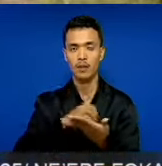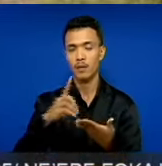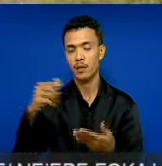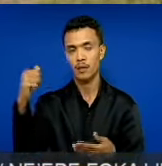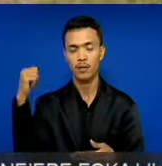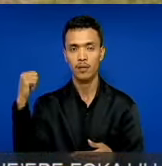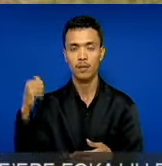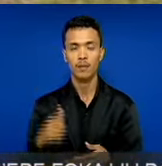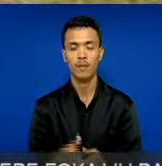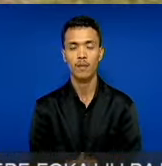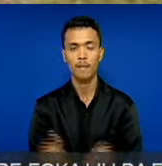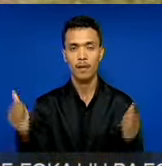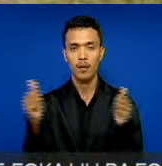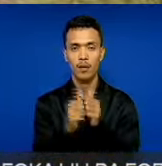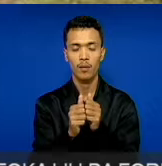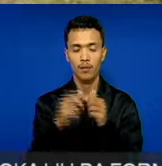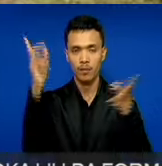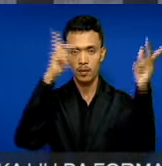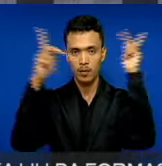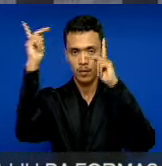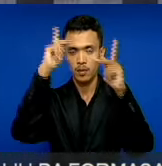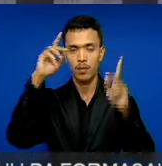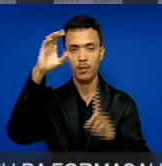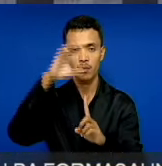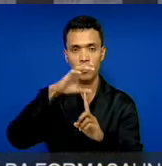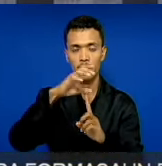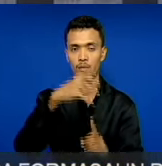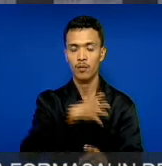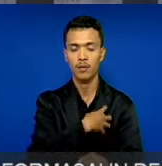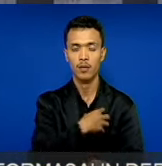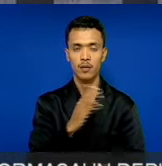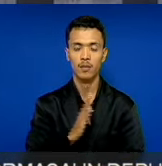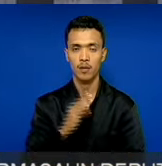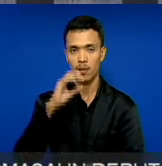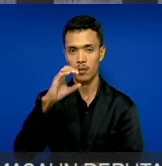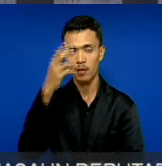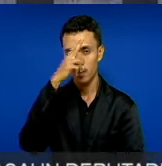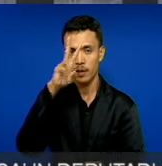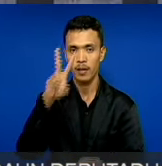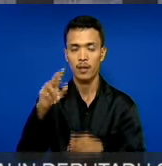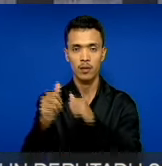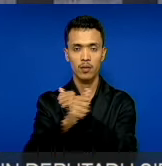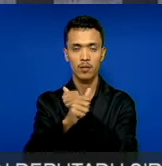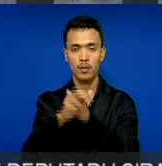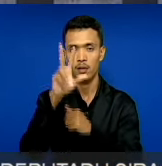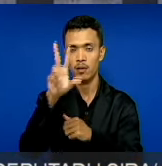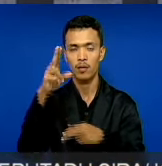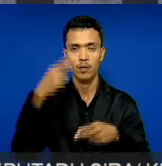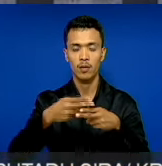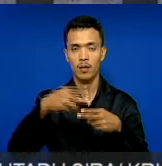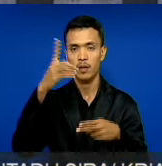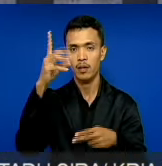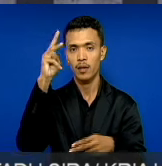Cliuba. Relaciona o caso refere comando PNTL município Baucau, halo ona identificação ba suspeito na entolo ho inicial